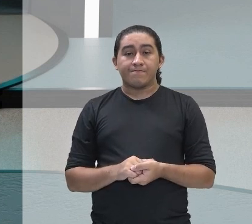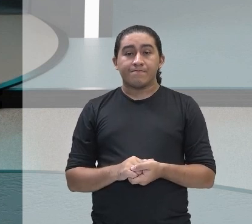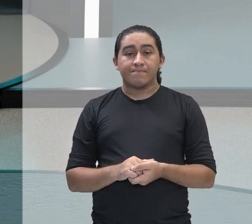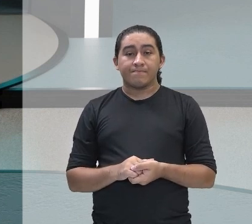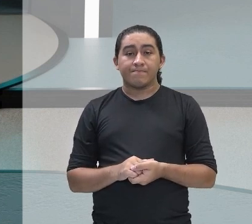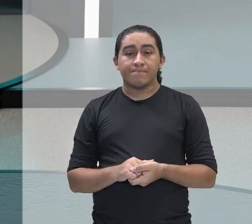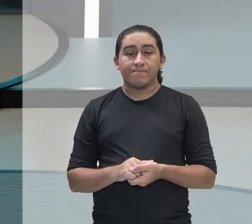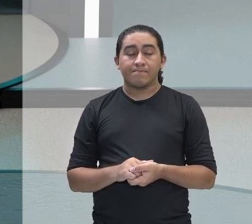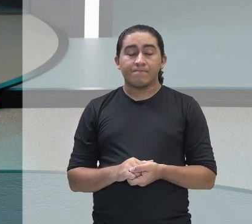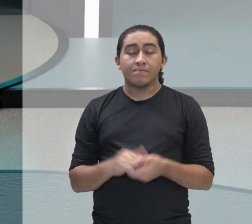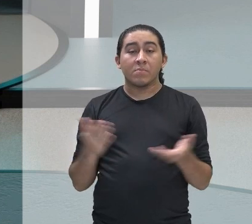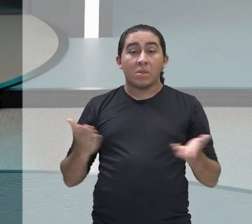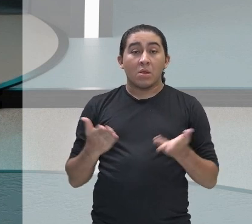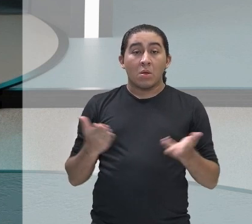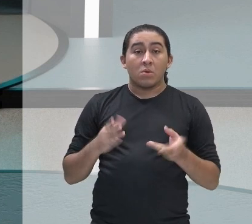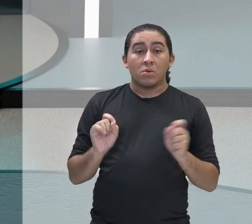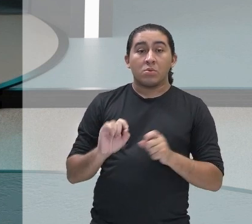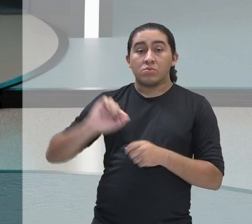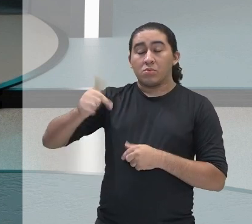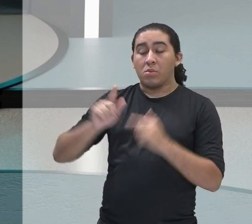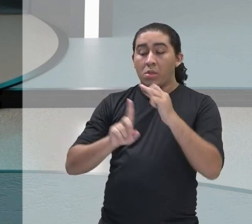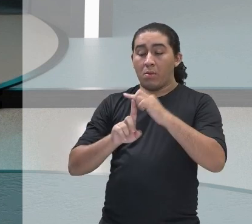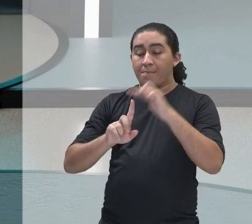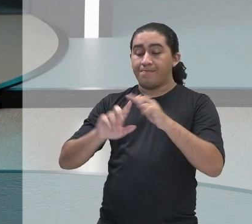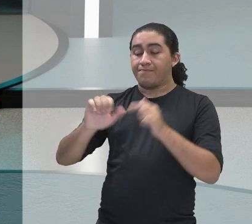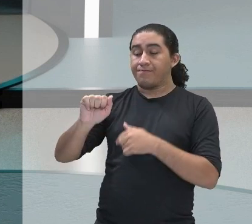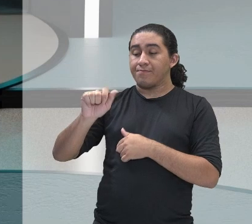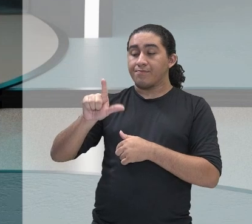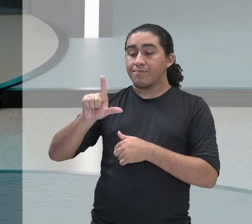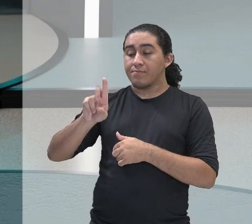por aglutinação, que é diferente.